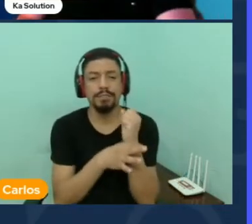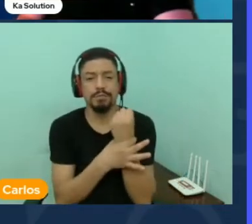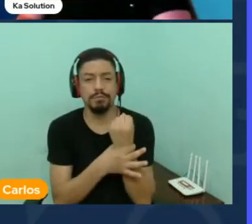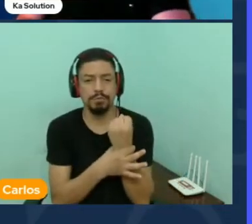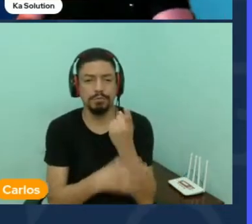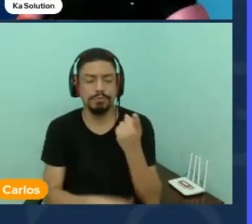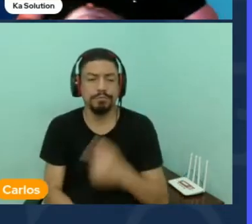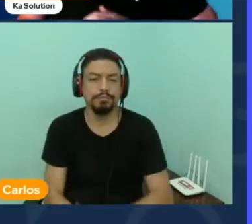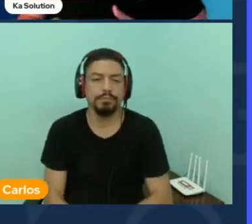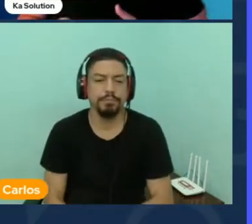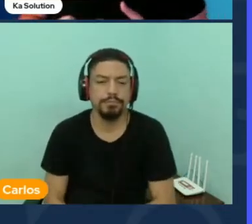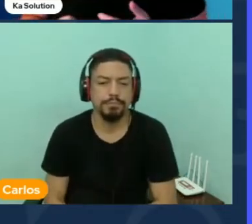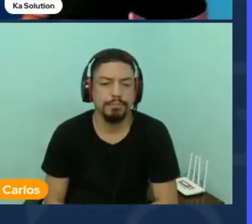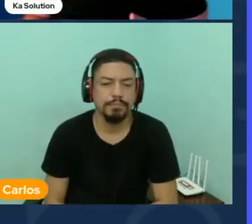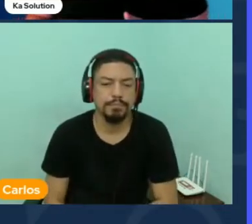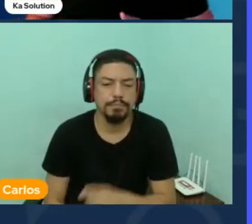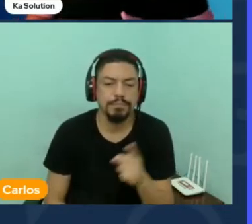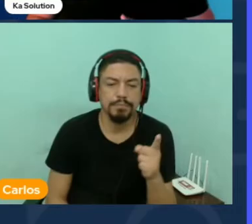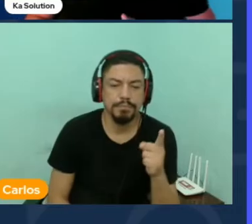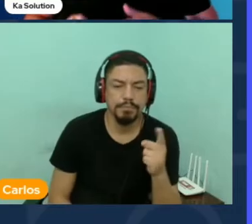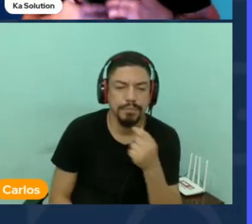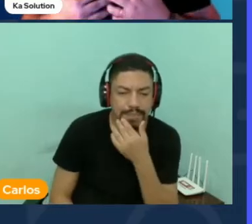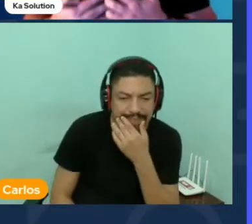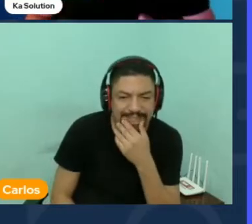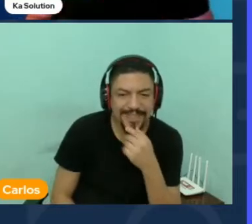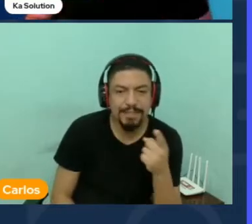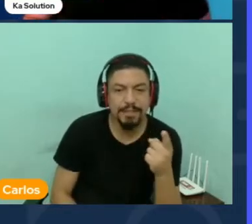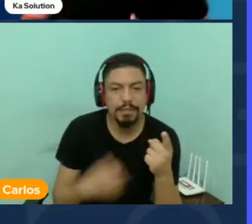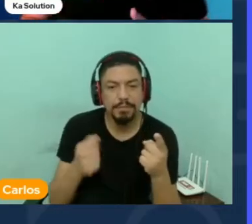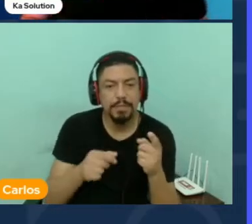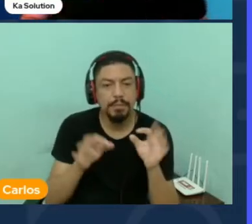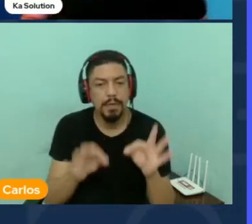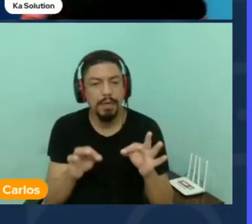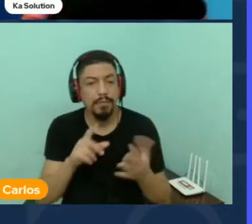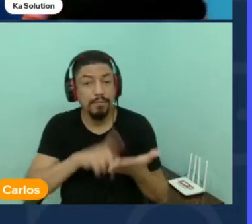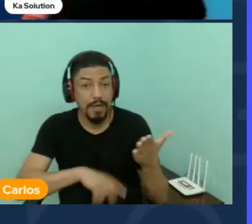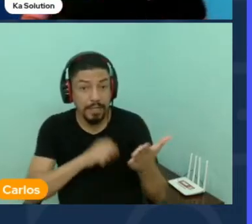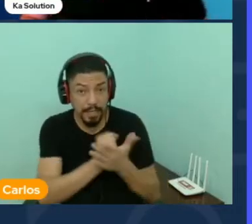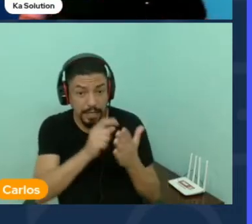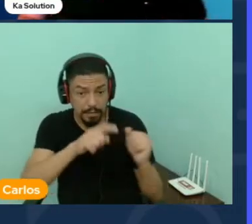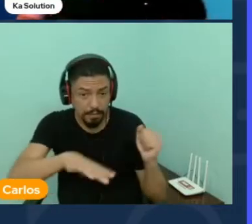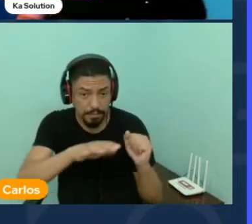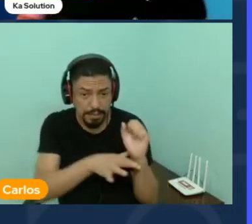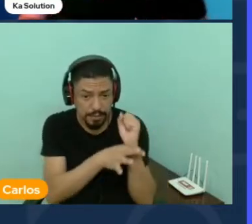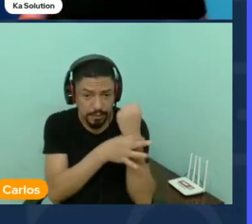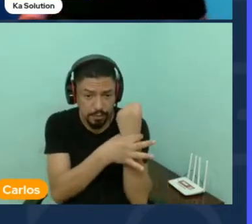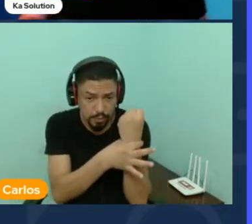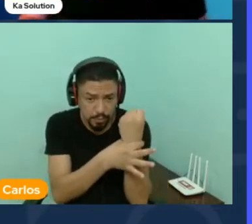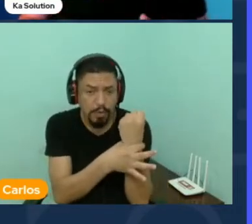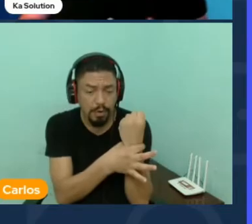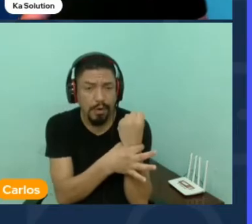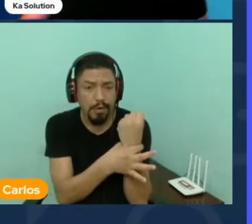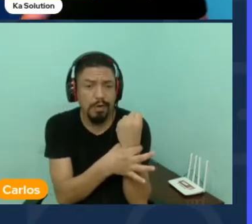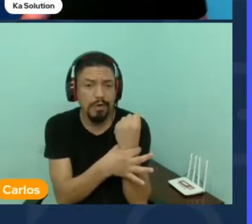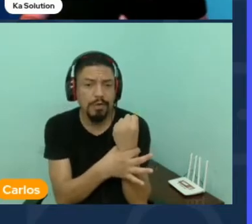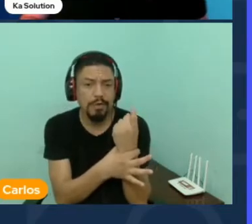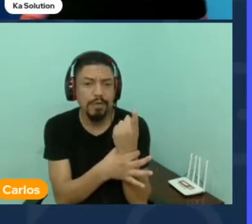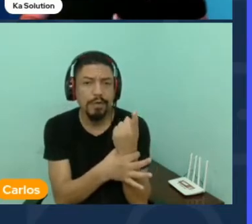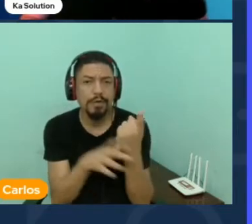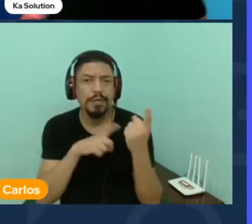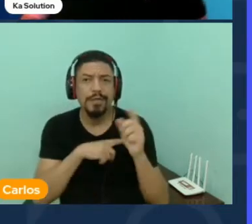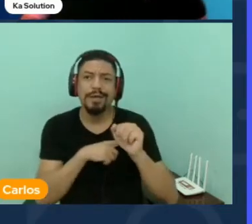assim, né, se você precisar realmente validar que é um ambiente seguro, a gente tem o